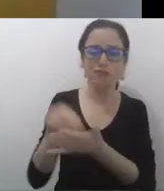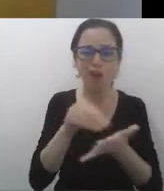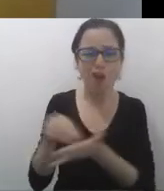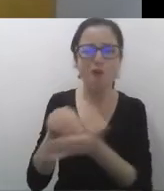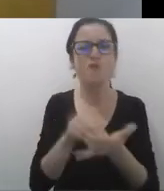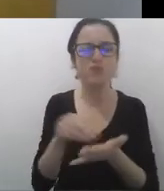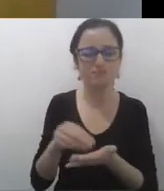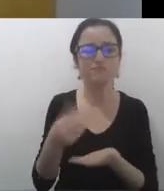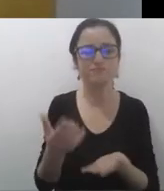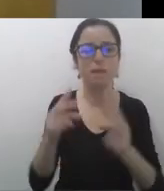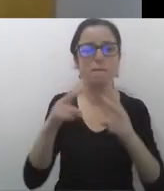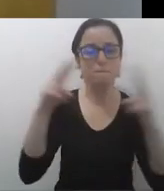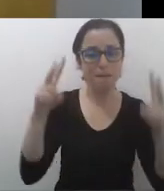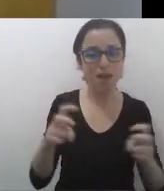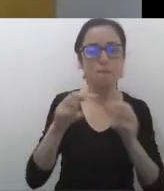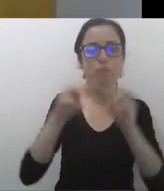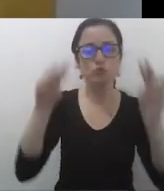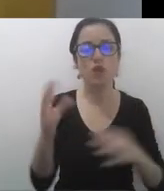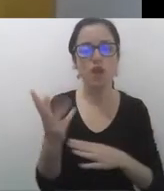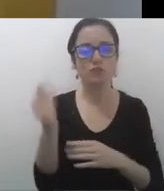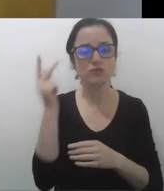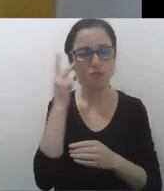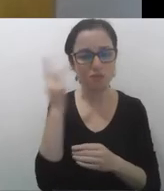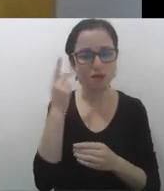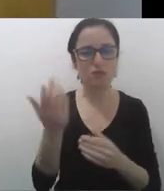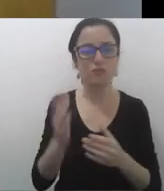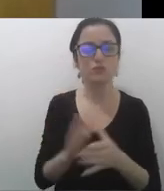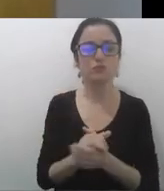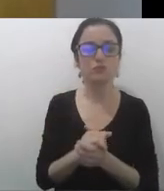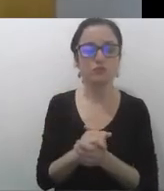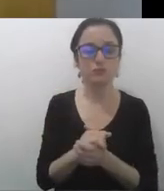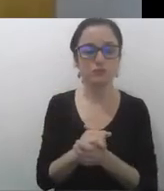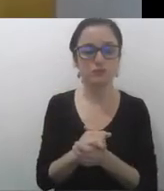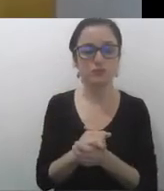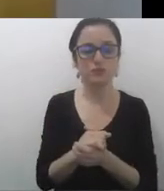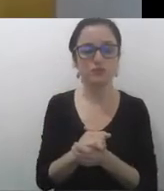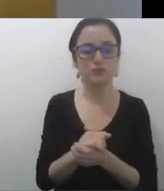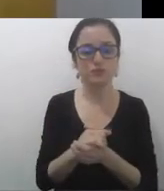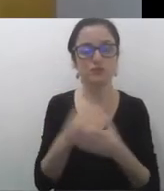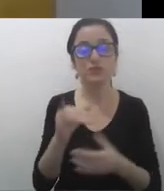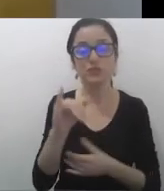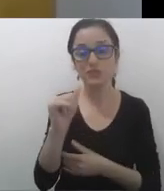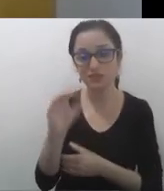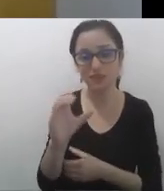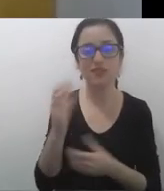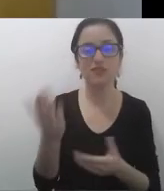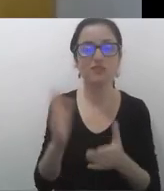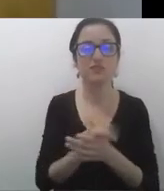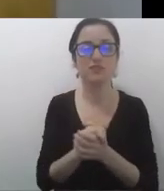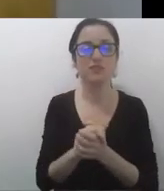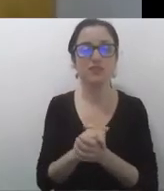uma carência. Então, o museu, o museu MASP, né, o Museu de Arte de São Paulo, e o